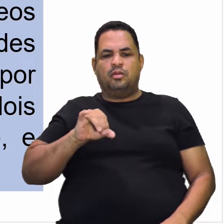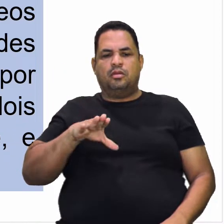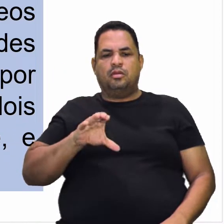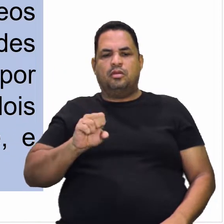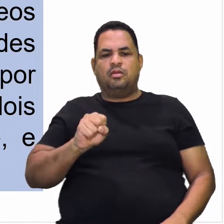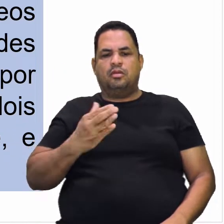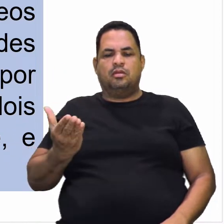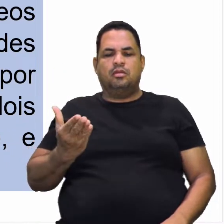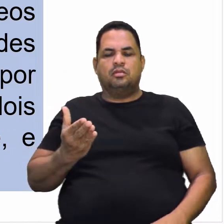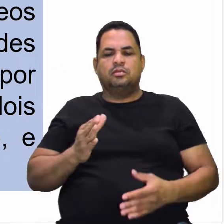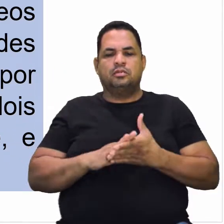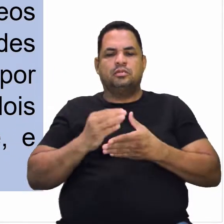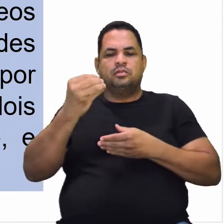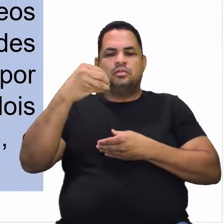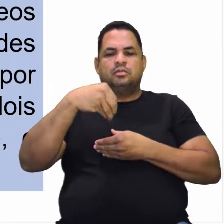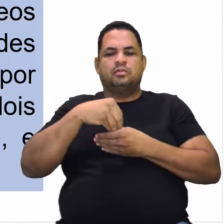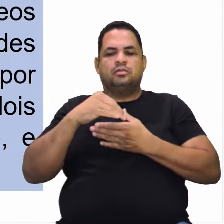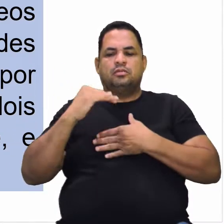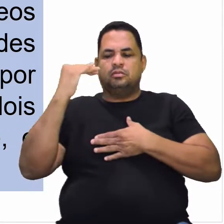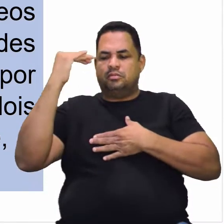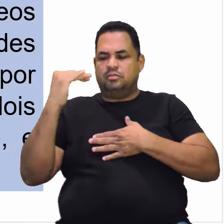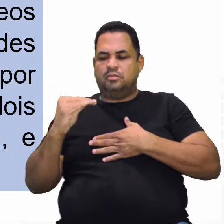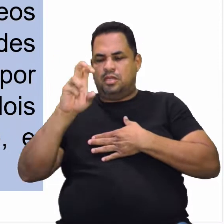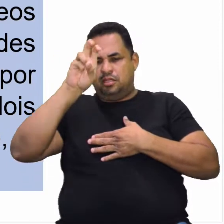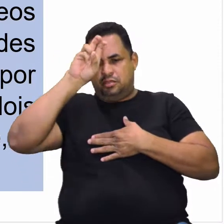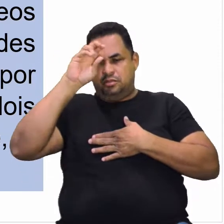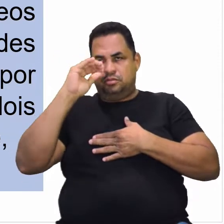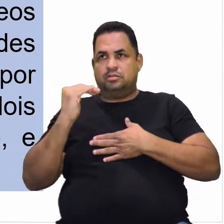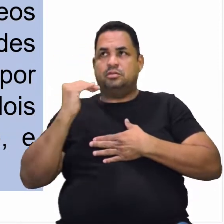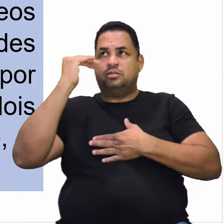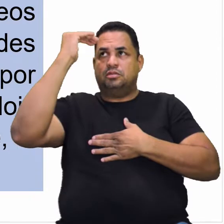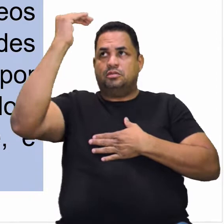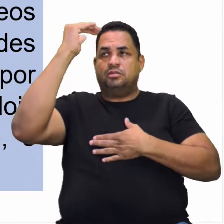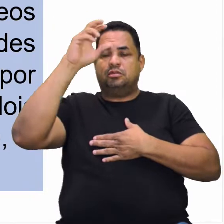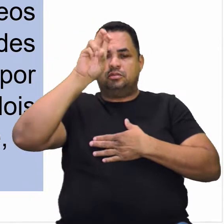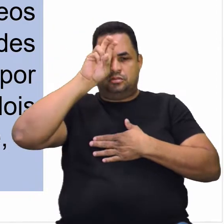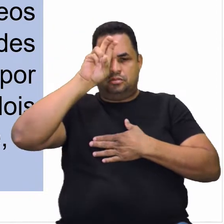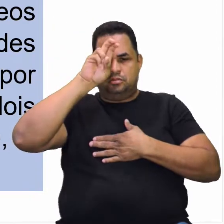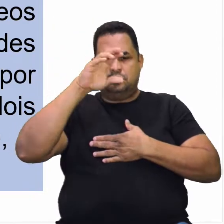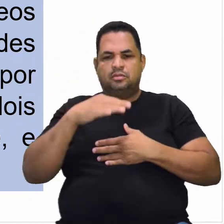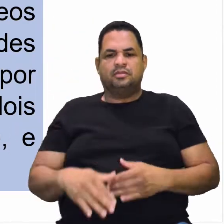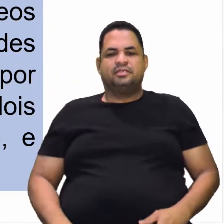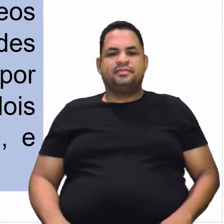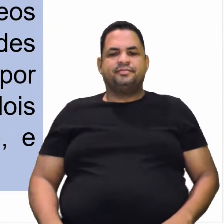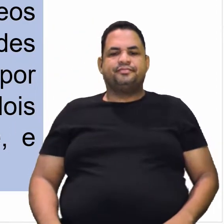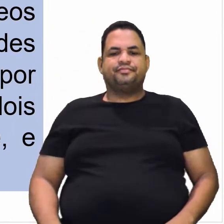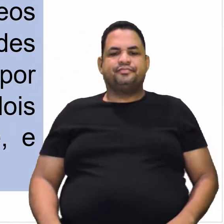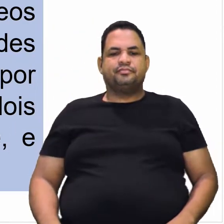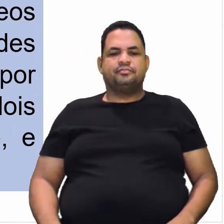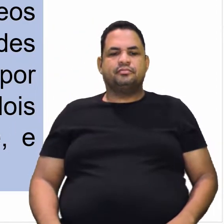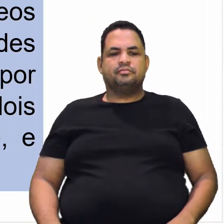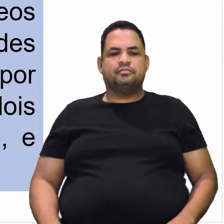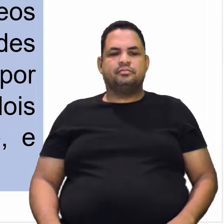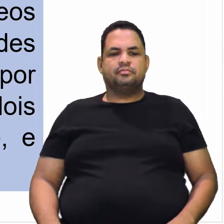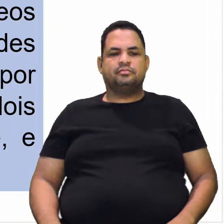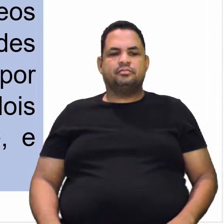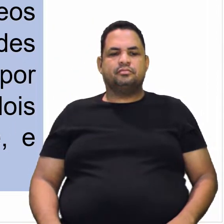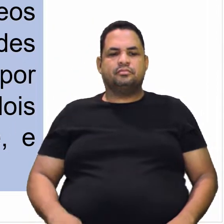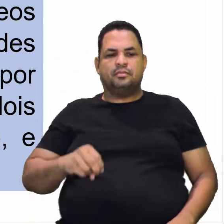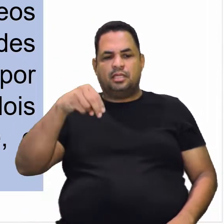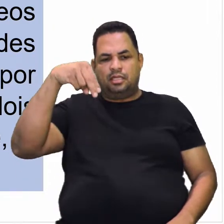estão dentro do Baixo Egito e dentro do Alto Egito aí. Aí não é monarca não, tá? É um N, é